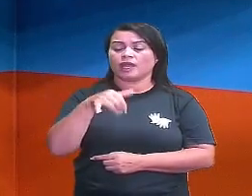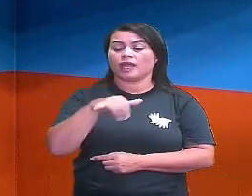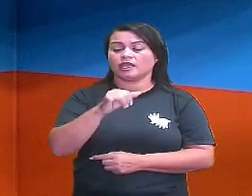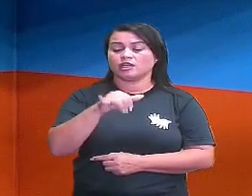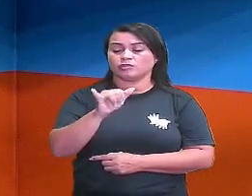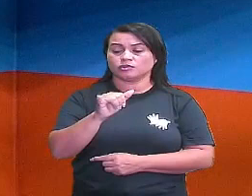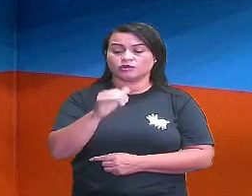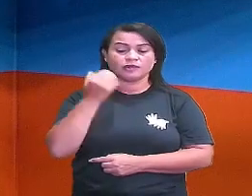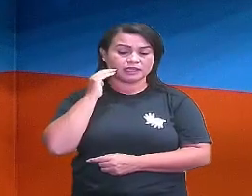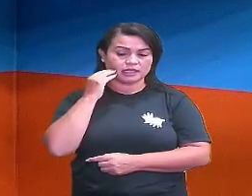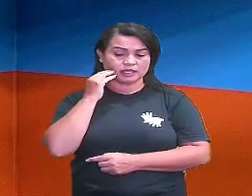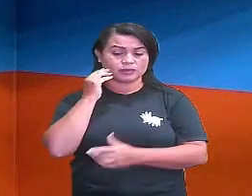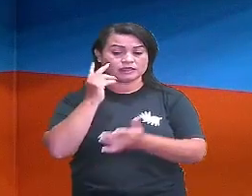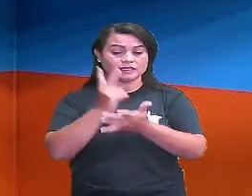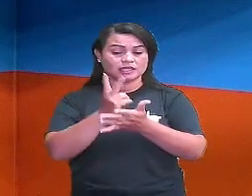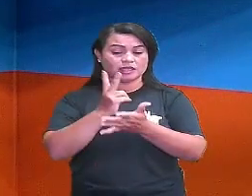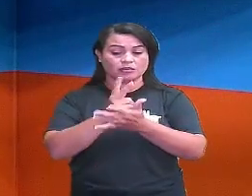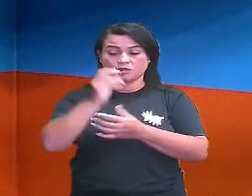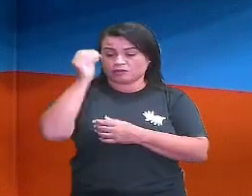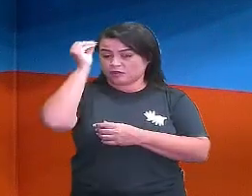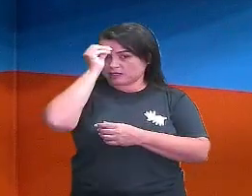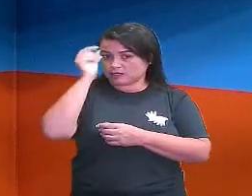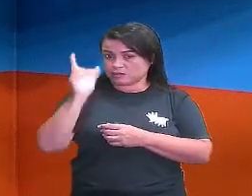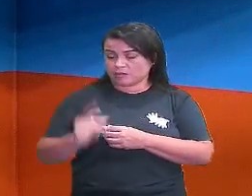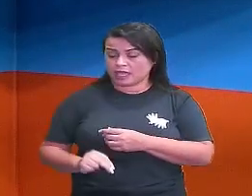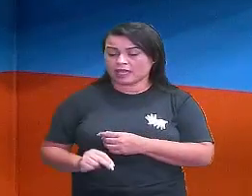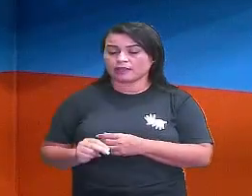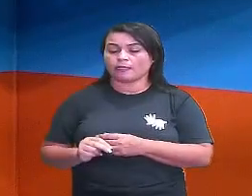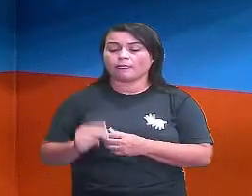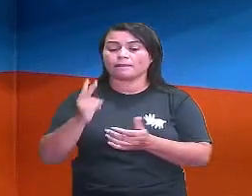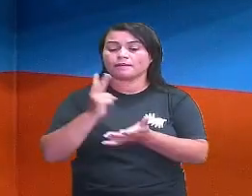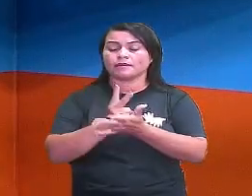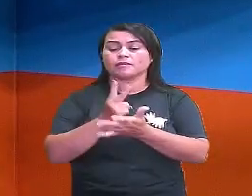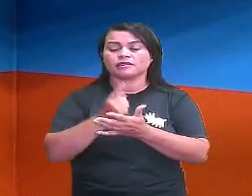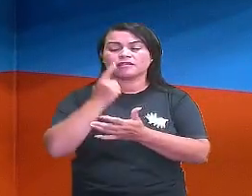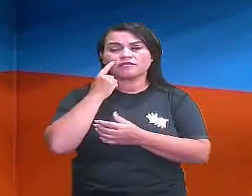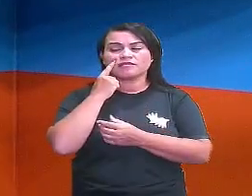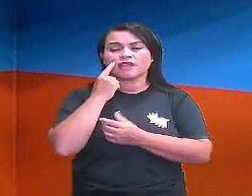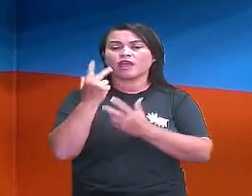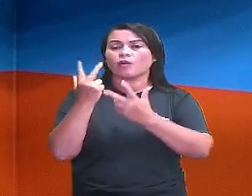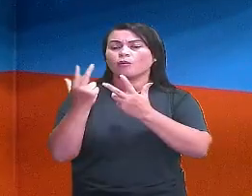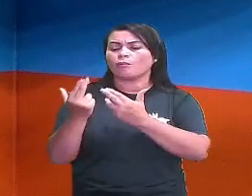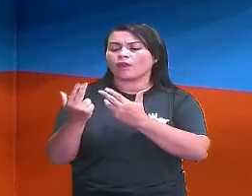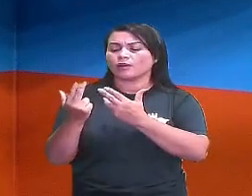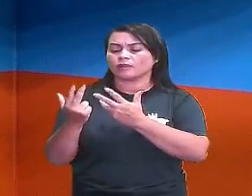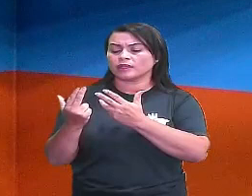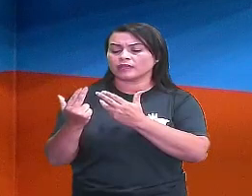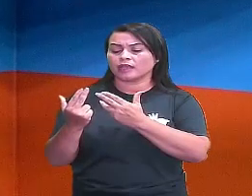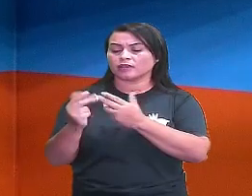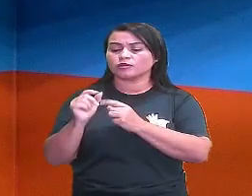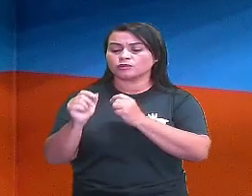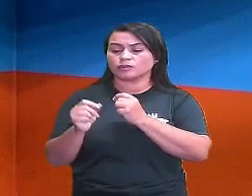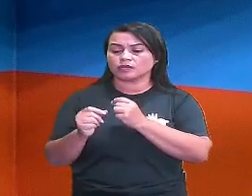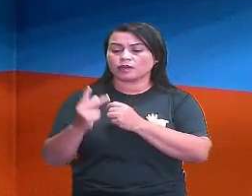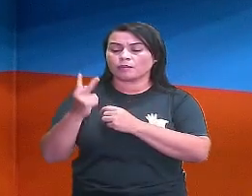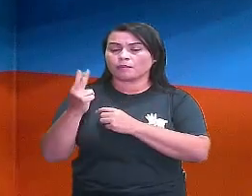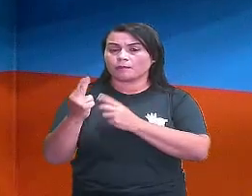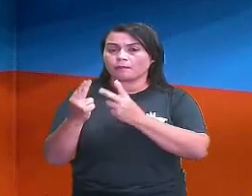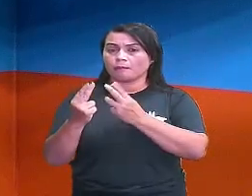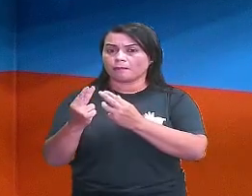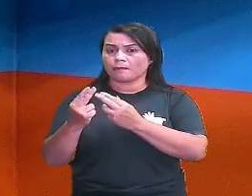Y. Gente, se liga nisso. Toda vez que você tiver um par ordenado, esse par